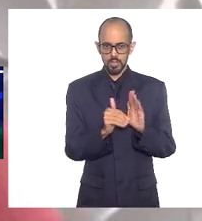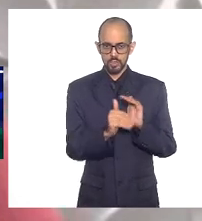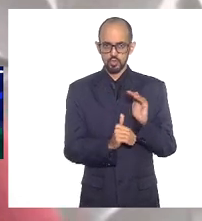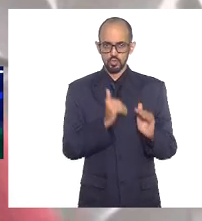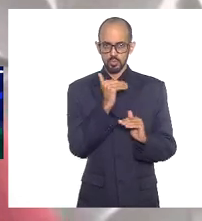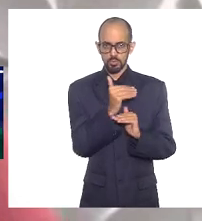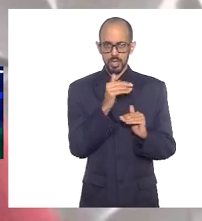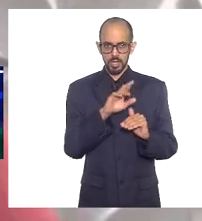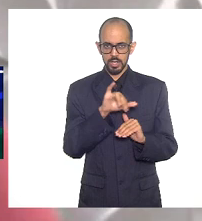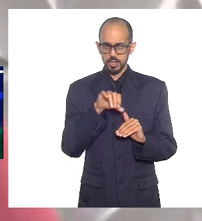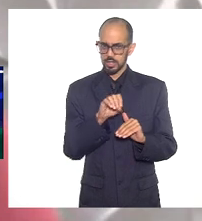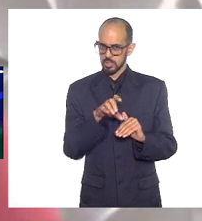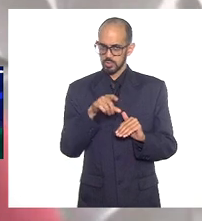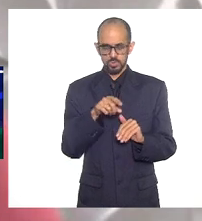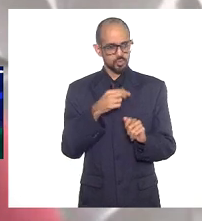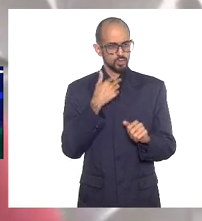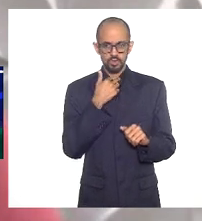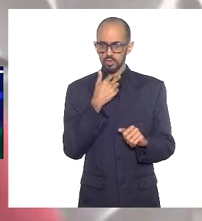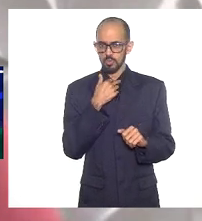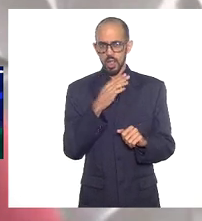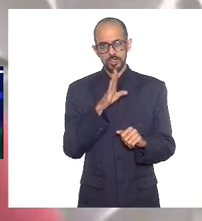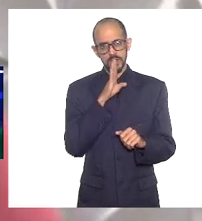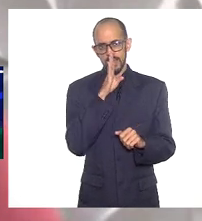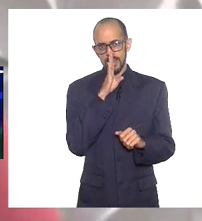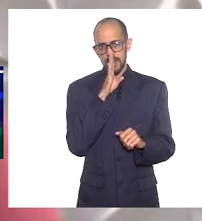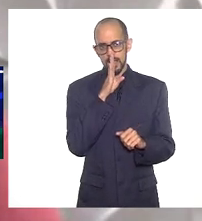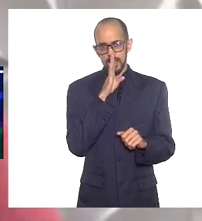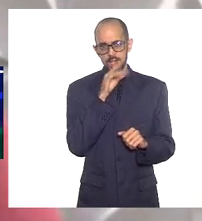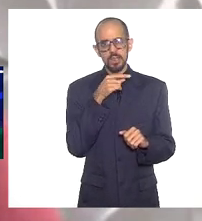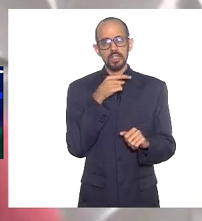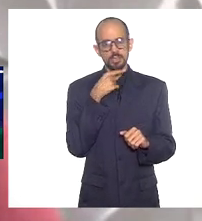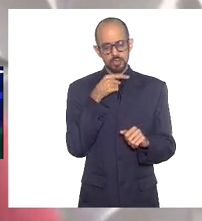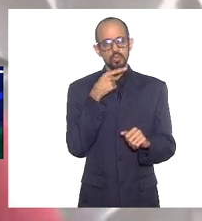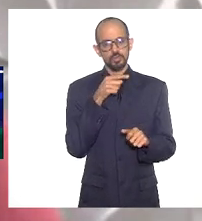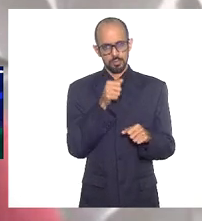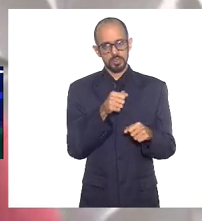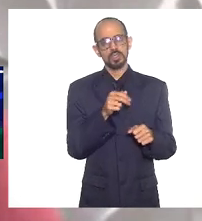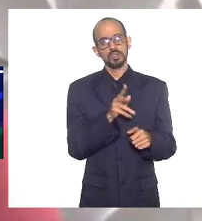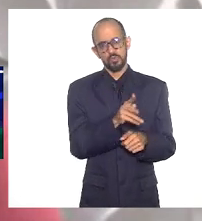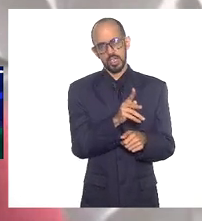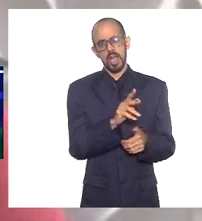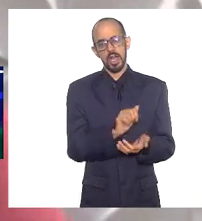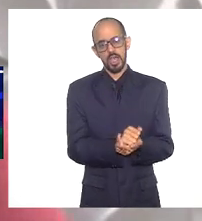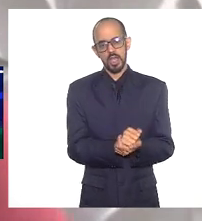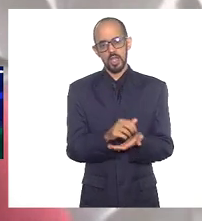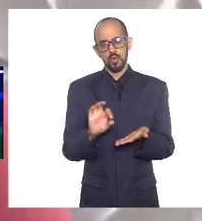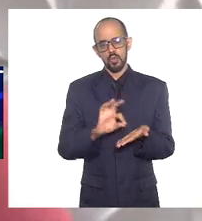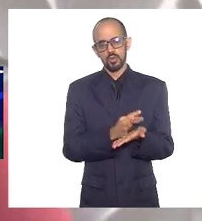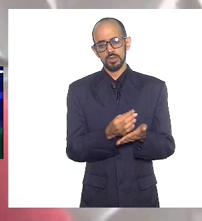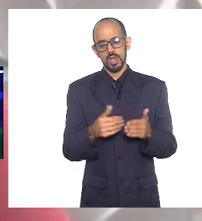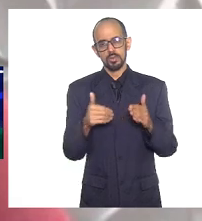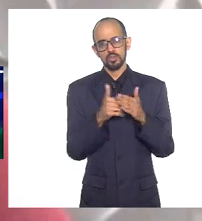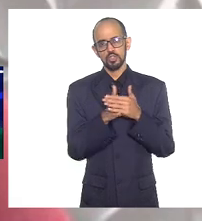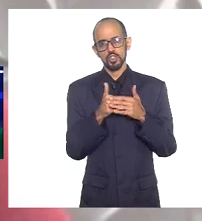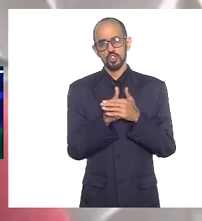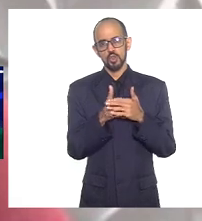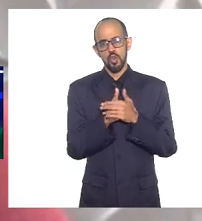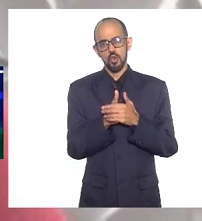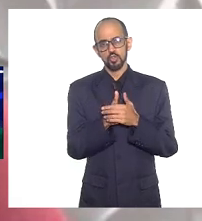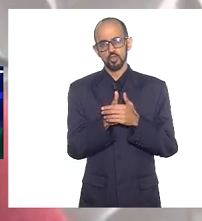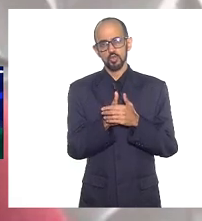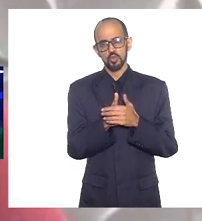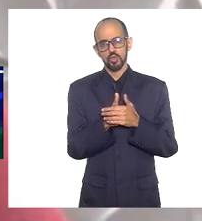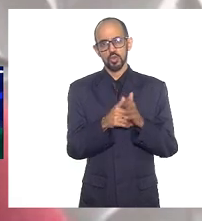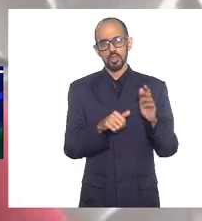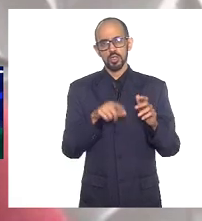pergunta que não pode calar na verdade a escolha um contrato que é mantido em sigilo que está sendo